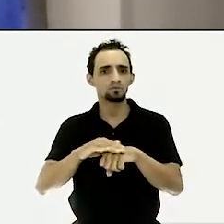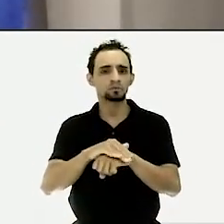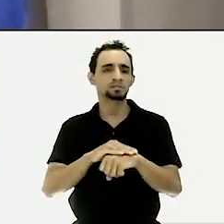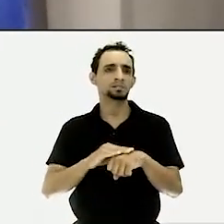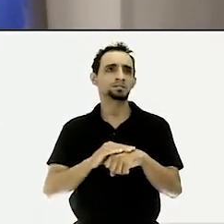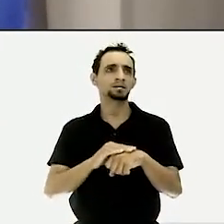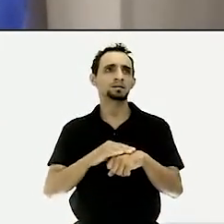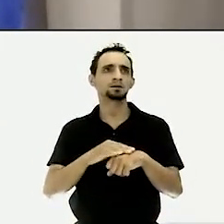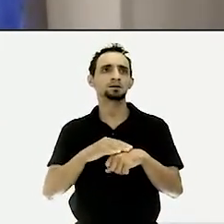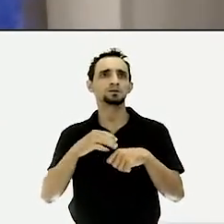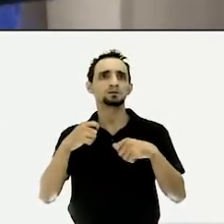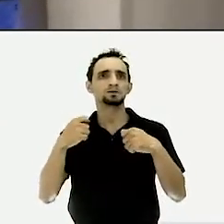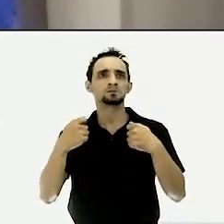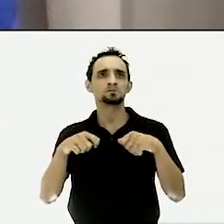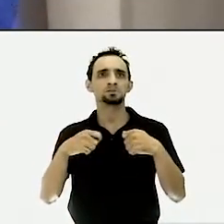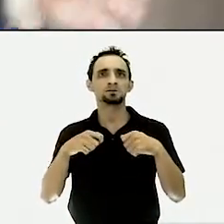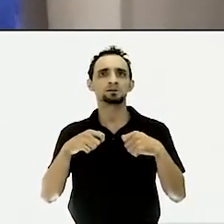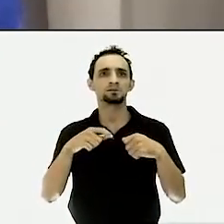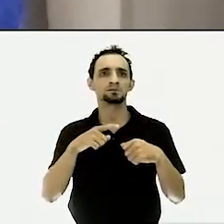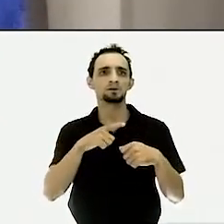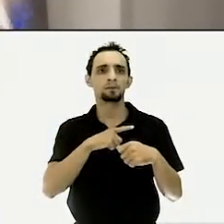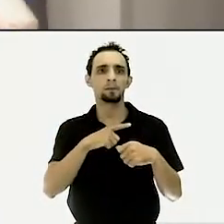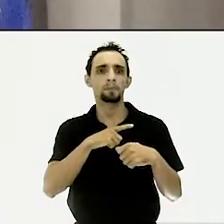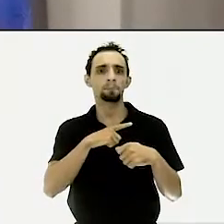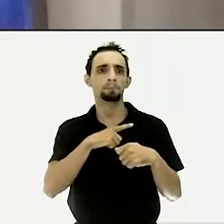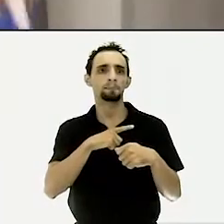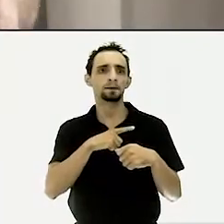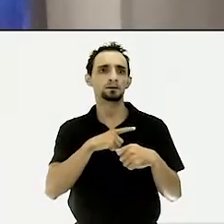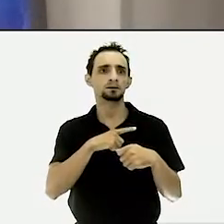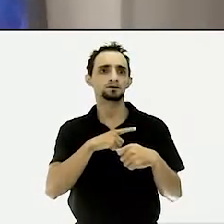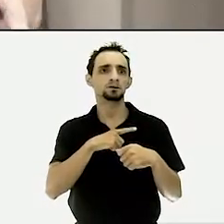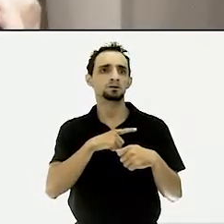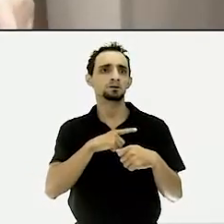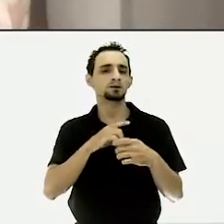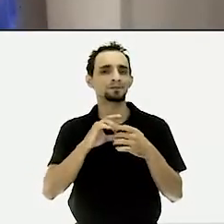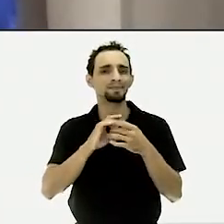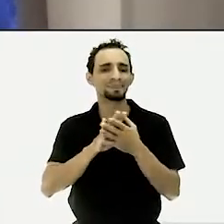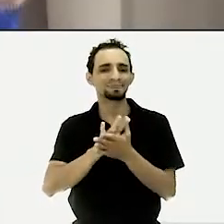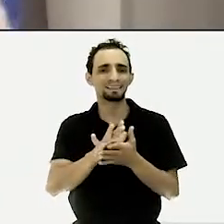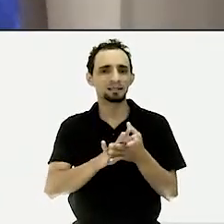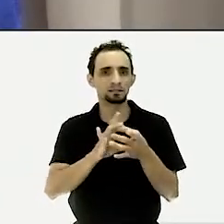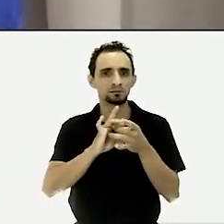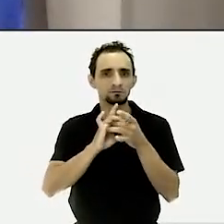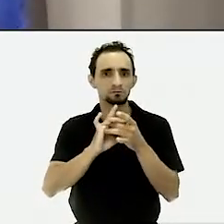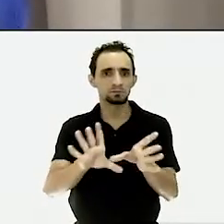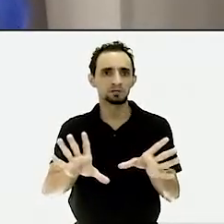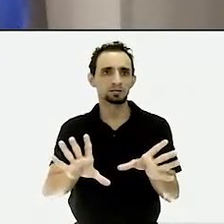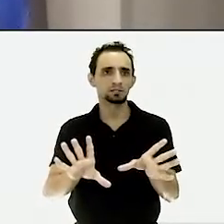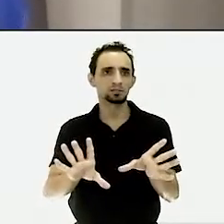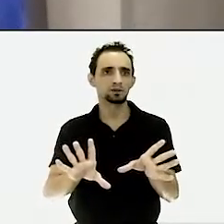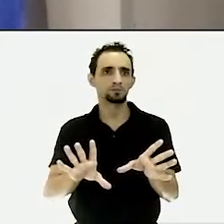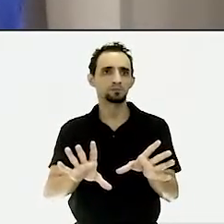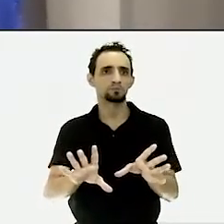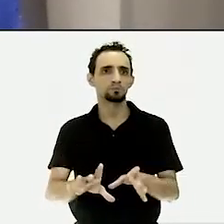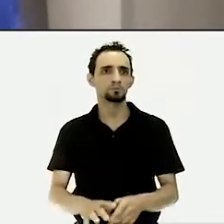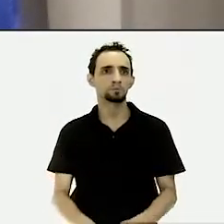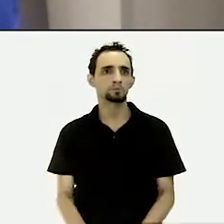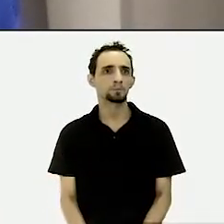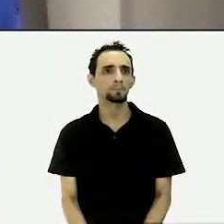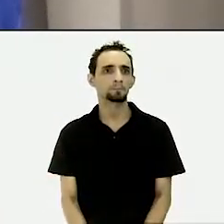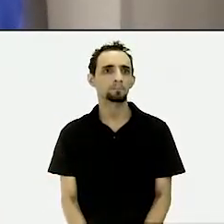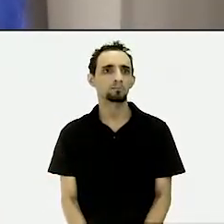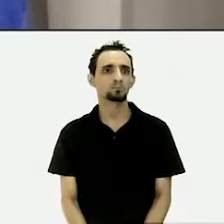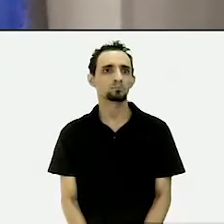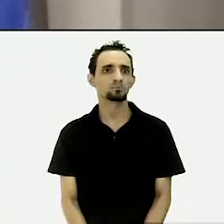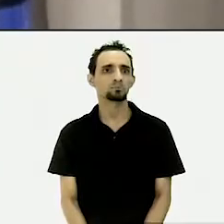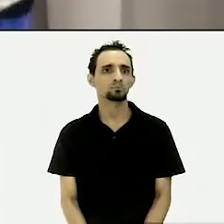boa gente. É da nossa cidade, ele tem que jogar porque o campeonato é municipal, não é campeonato estadual, não é nada, não é federado, não é nada, então